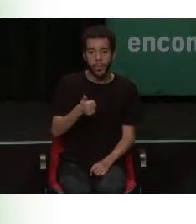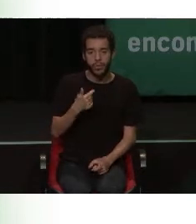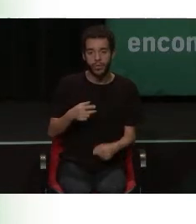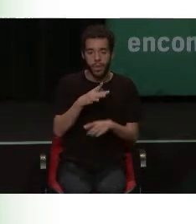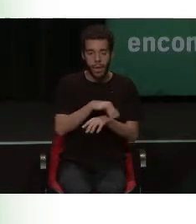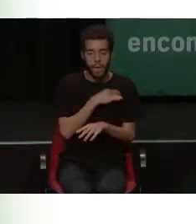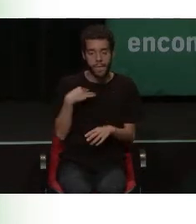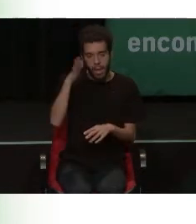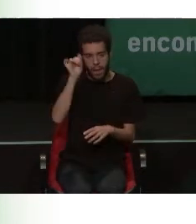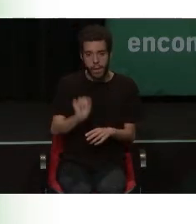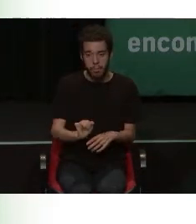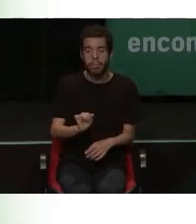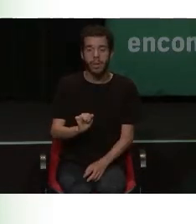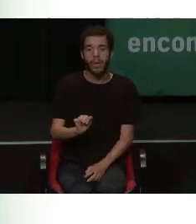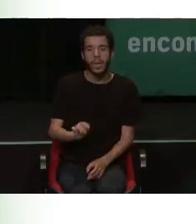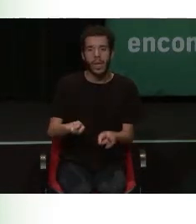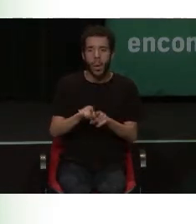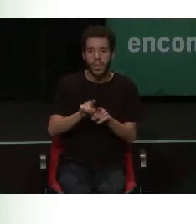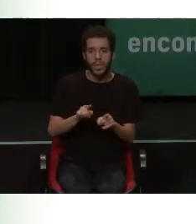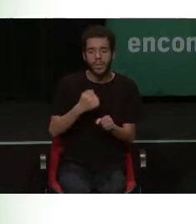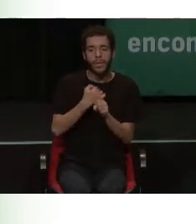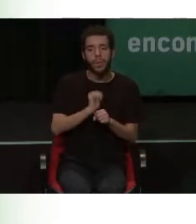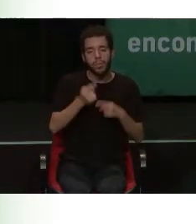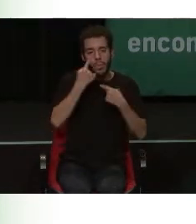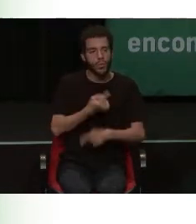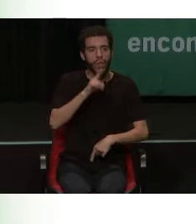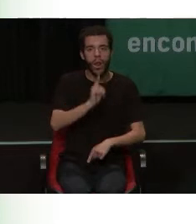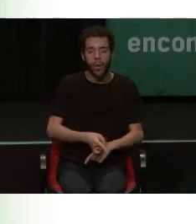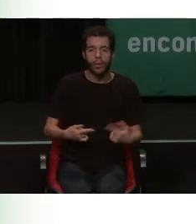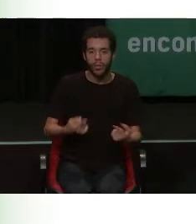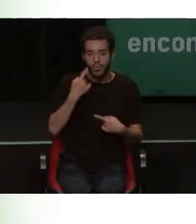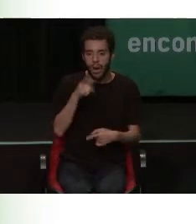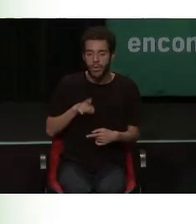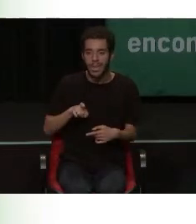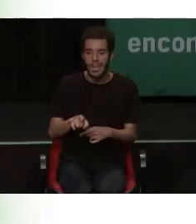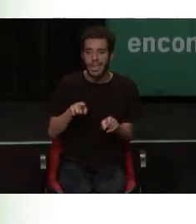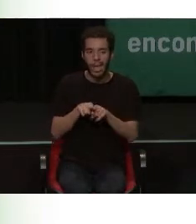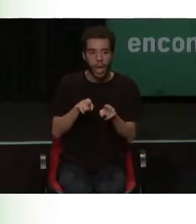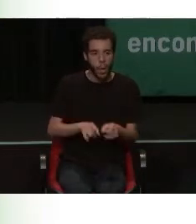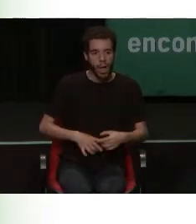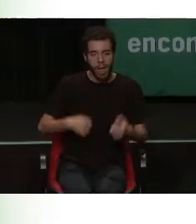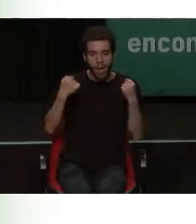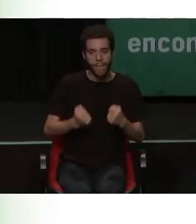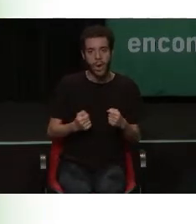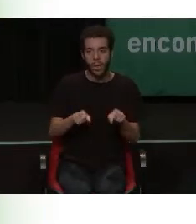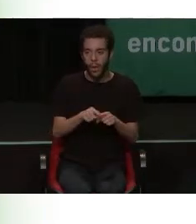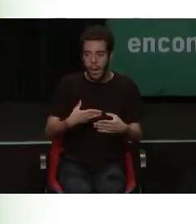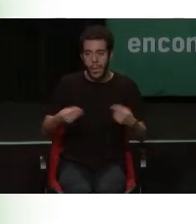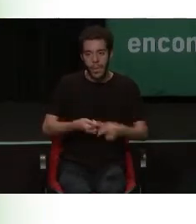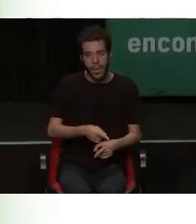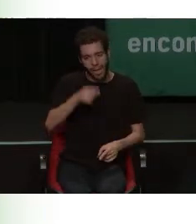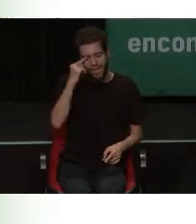clínica, de saber quais é que são as bactérias resistentes e estudar a sua suscetibilidade